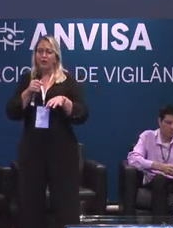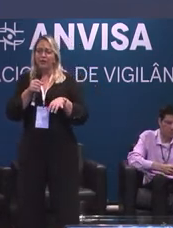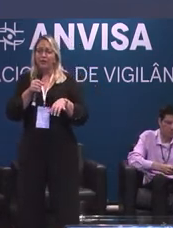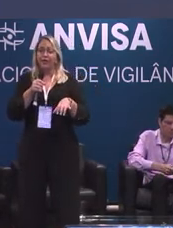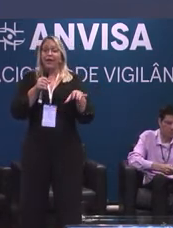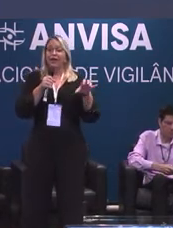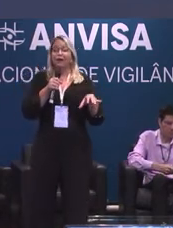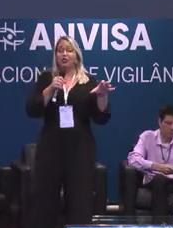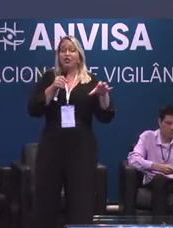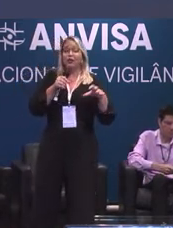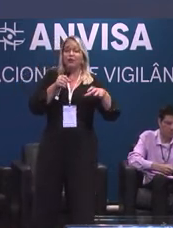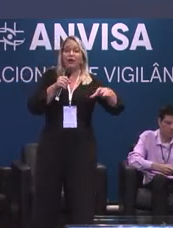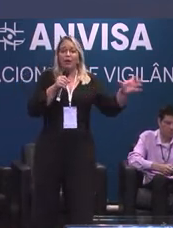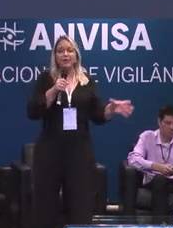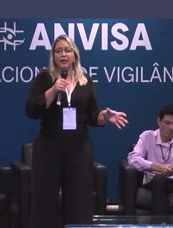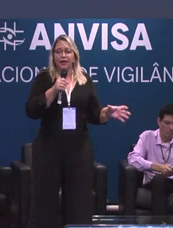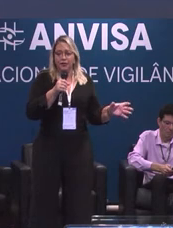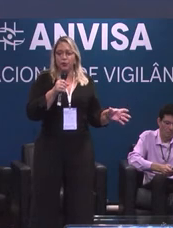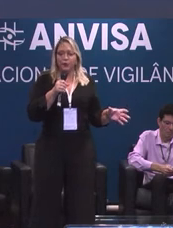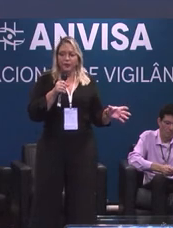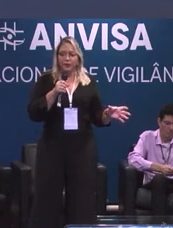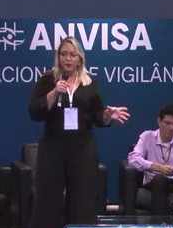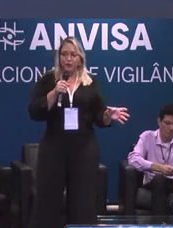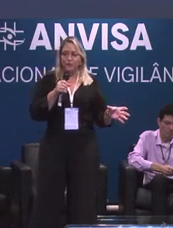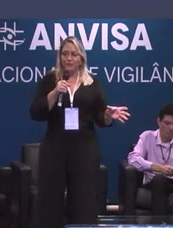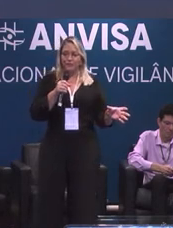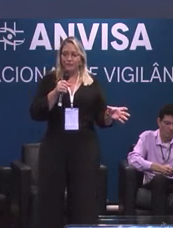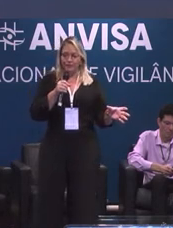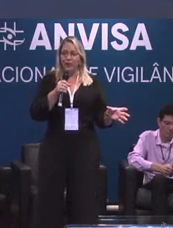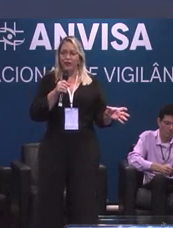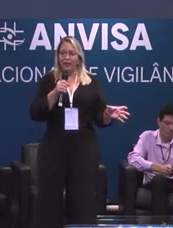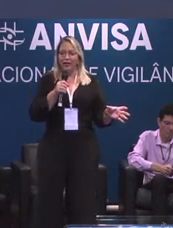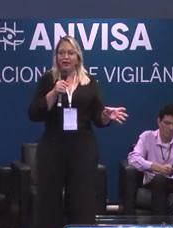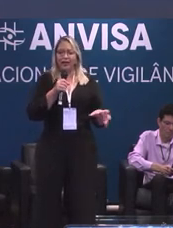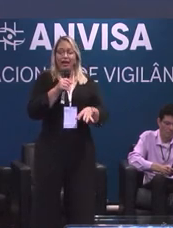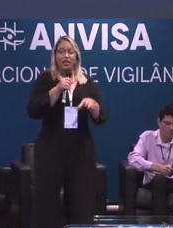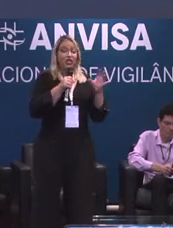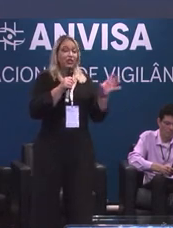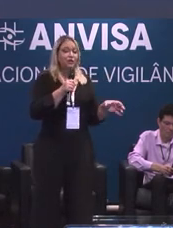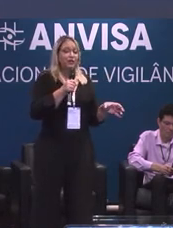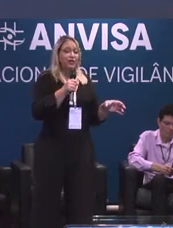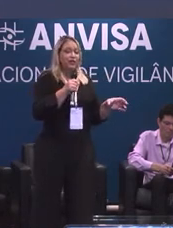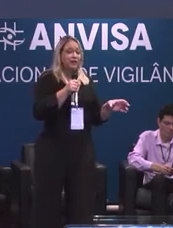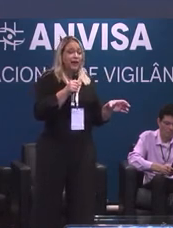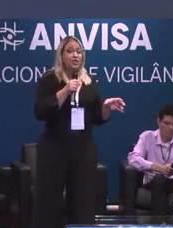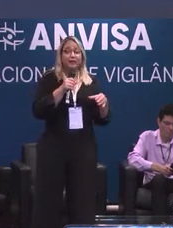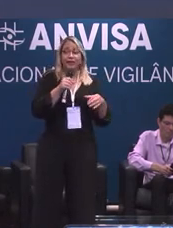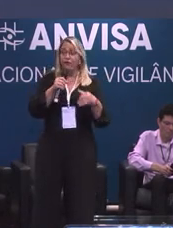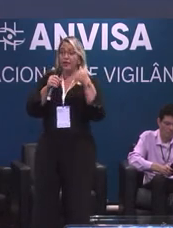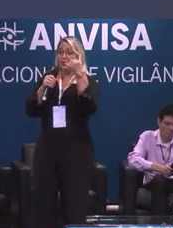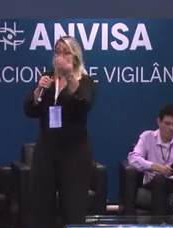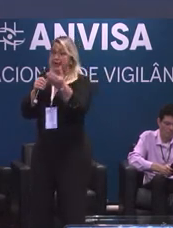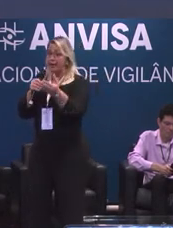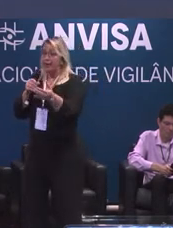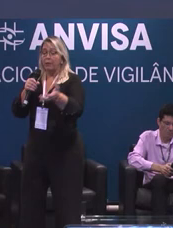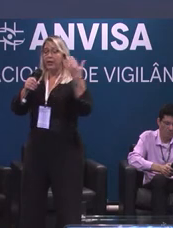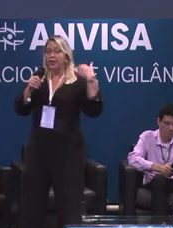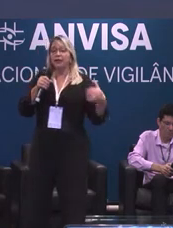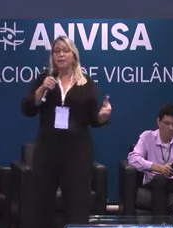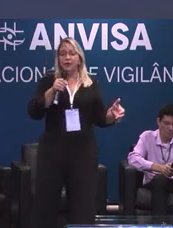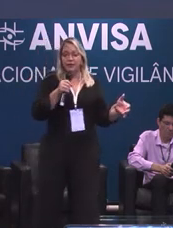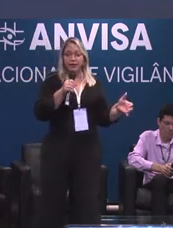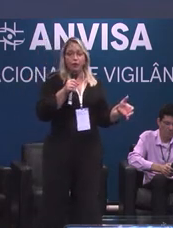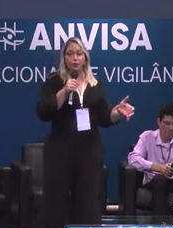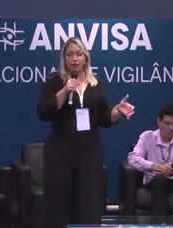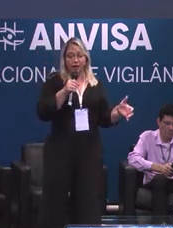dizer: não, a gente não tinha quase nada sobre isso. Não é verdade? A gente não tinha nada, a gente até fazia, mas nem sabia que